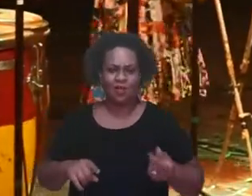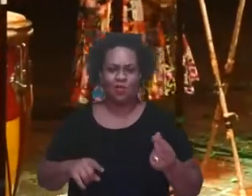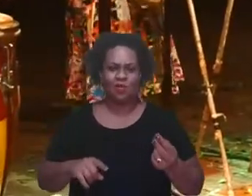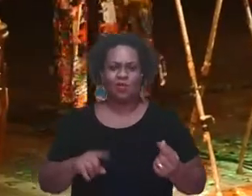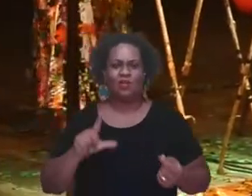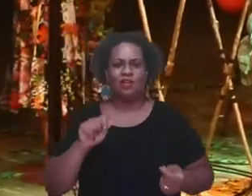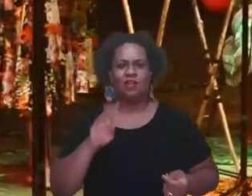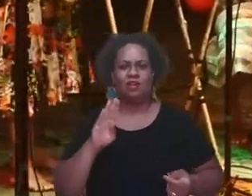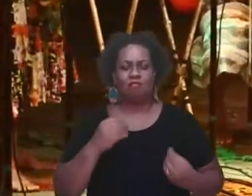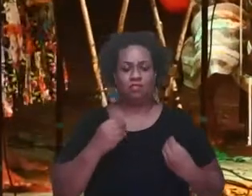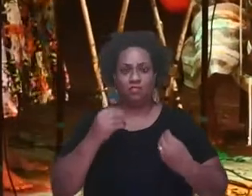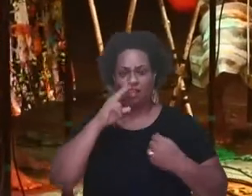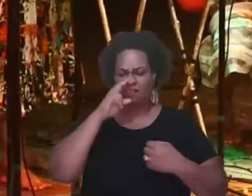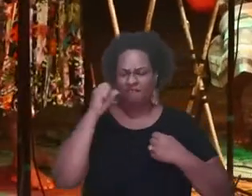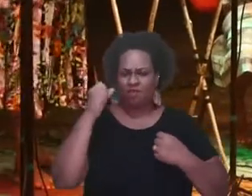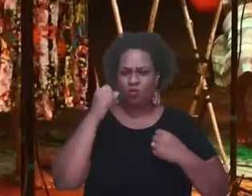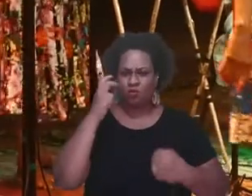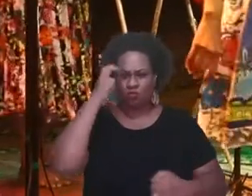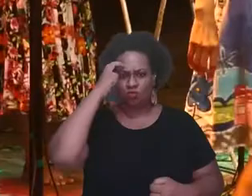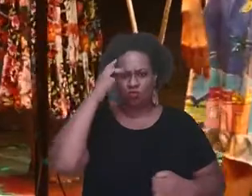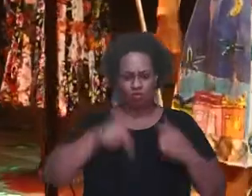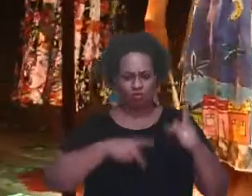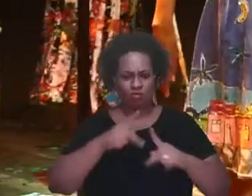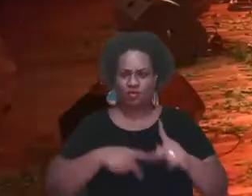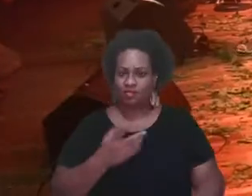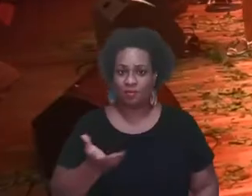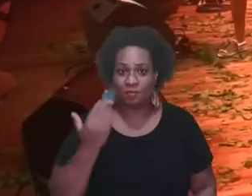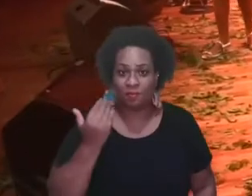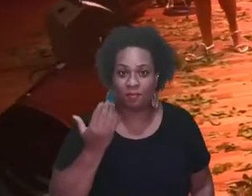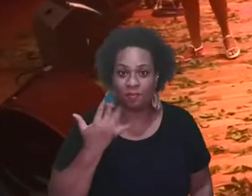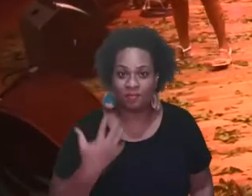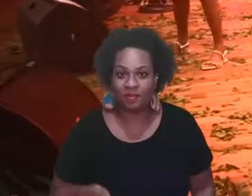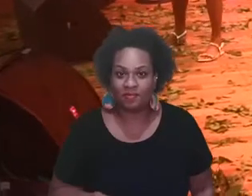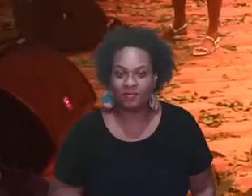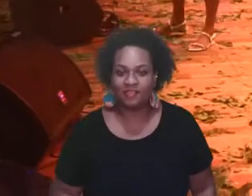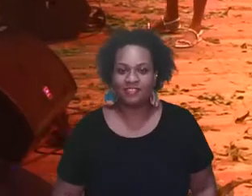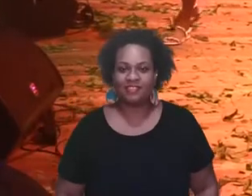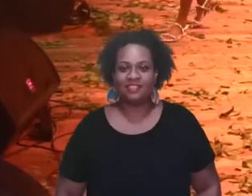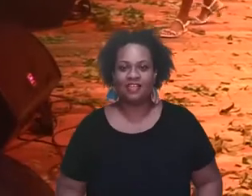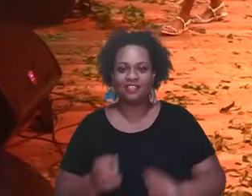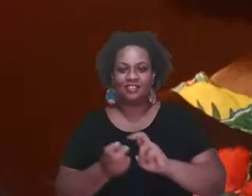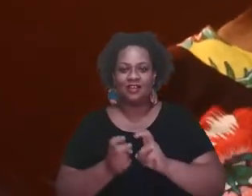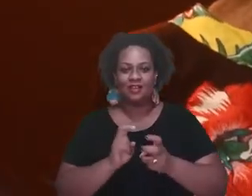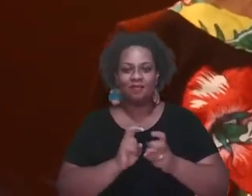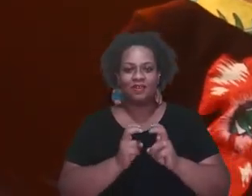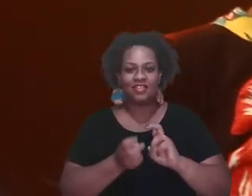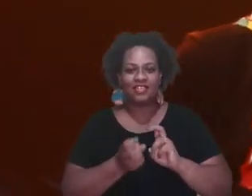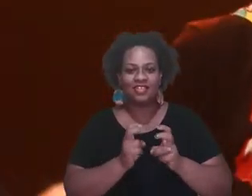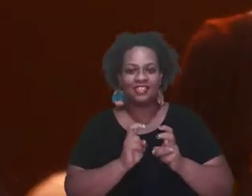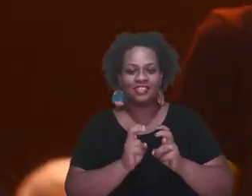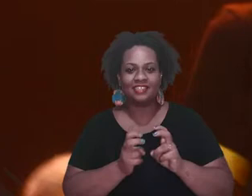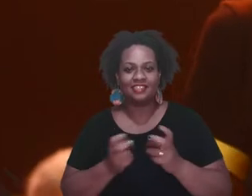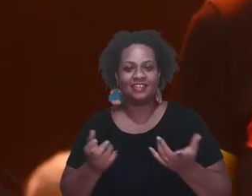para fortalecer a cultura popular e vamos embora vamos embora Gabi fazer uma capoeirinha